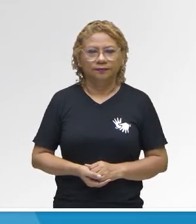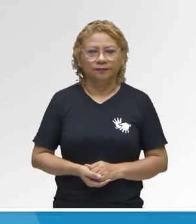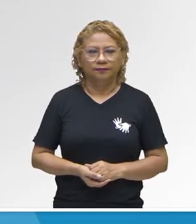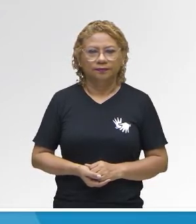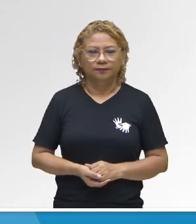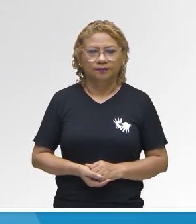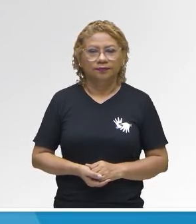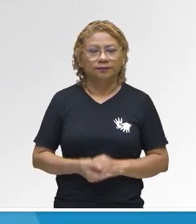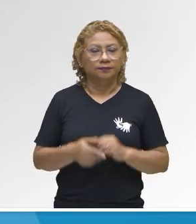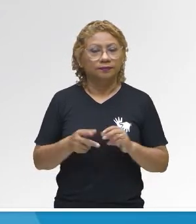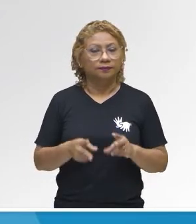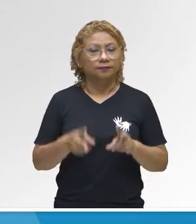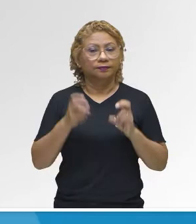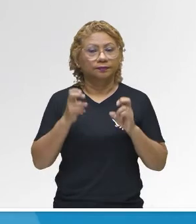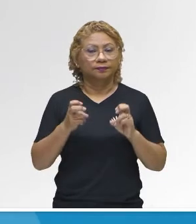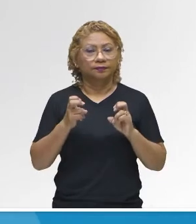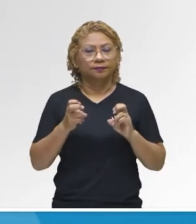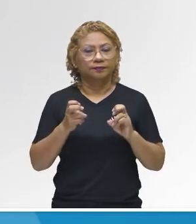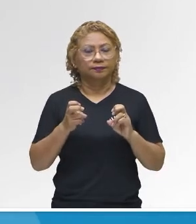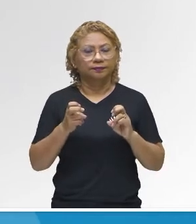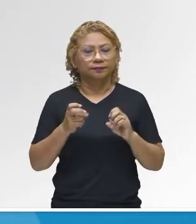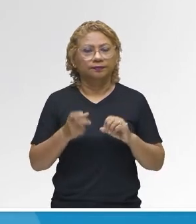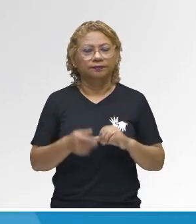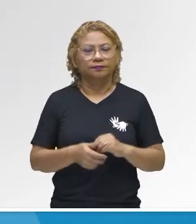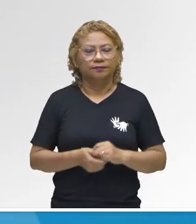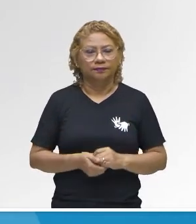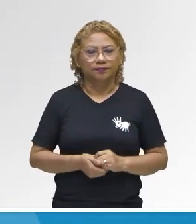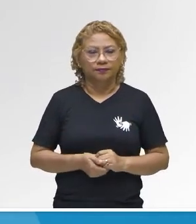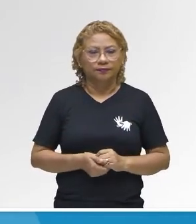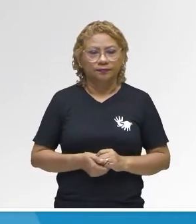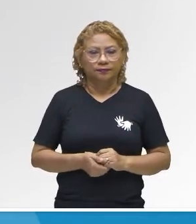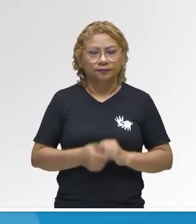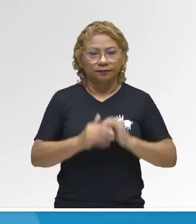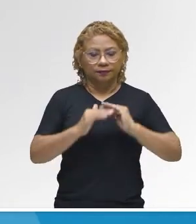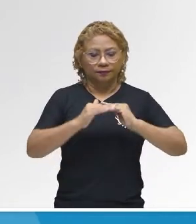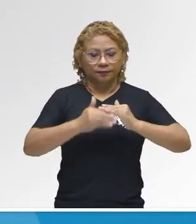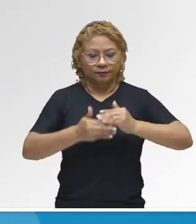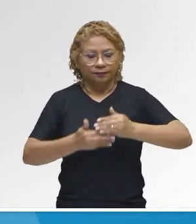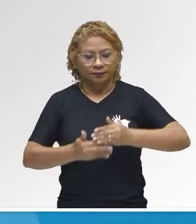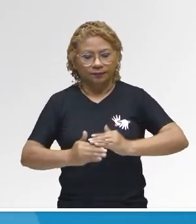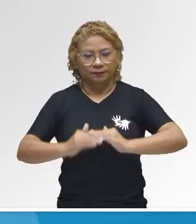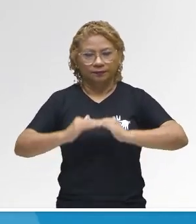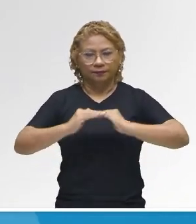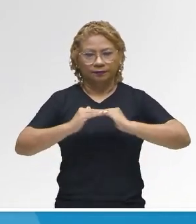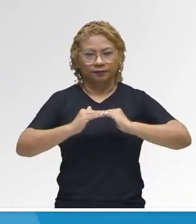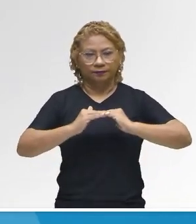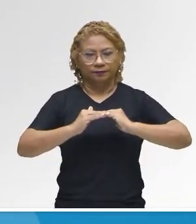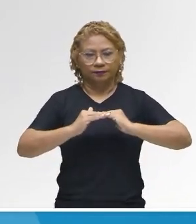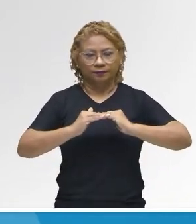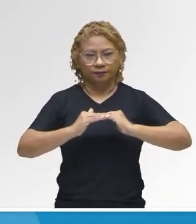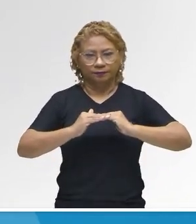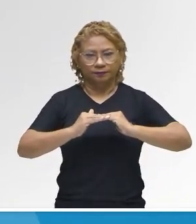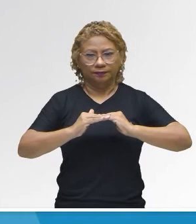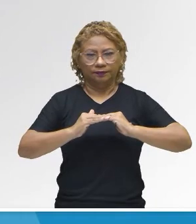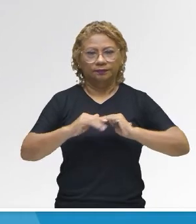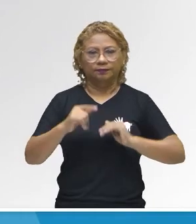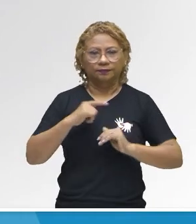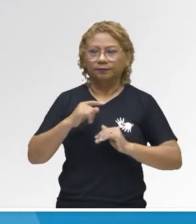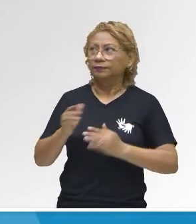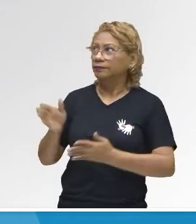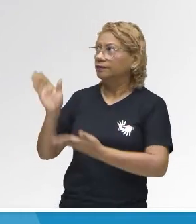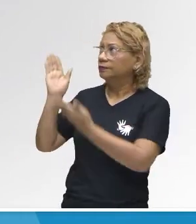Vejam que eu tenho aqui esse plano, né? E nesse plano, eu tenho a